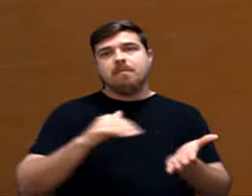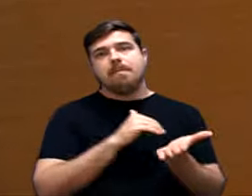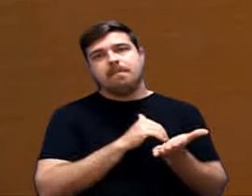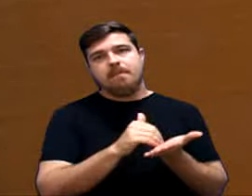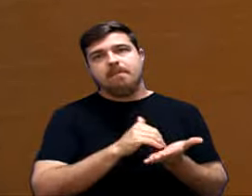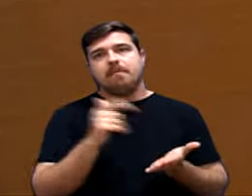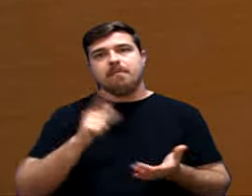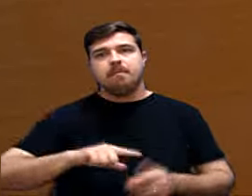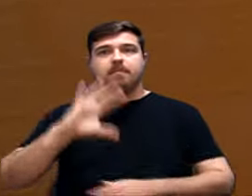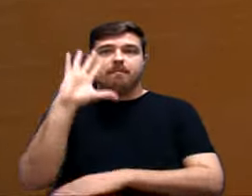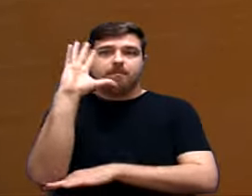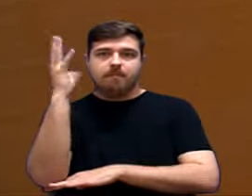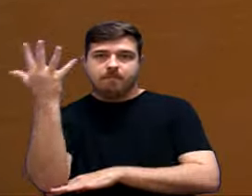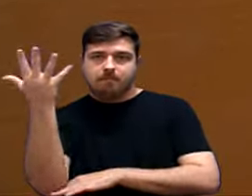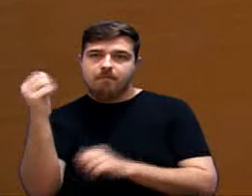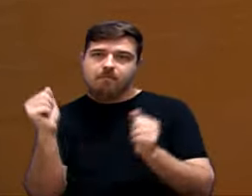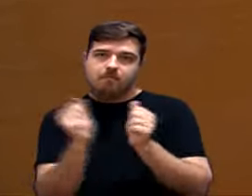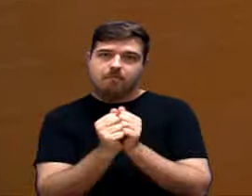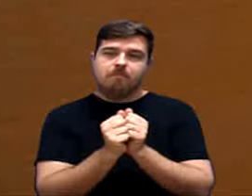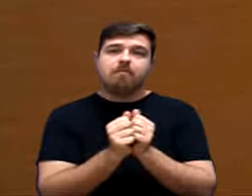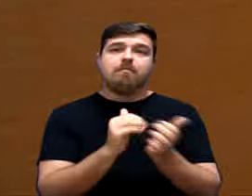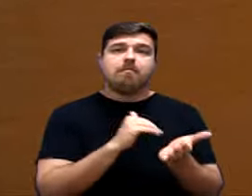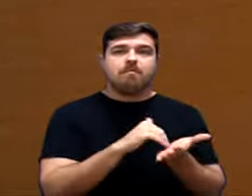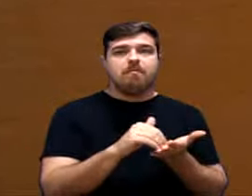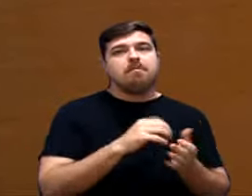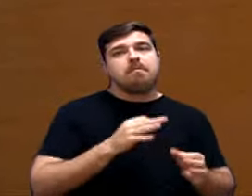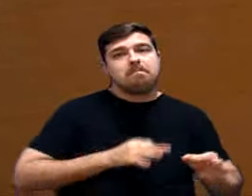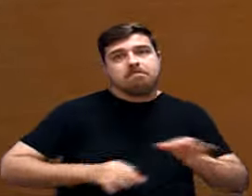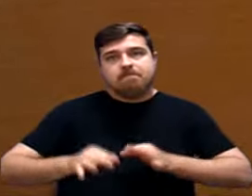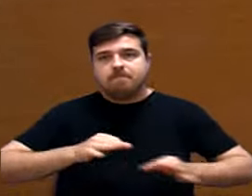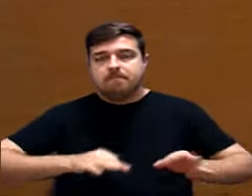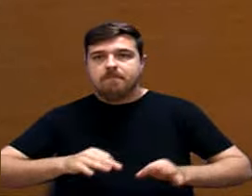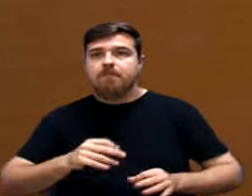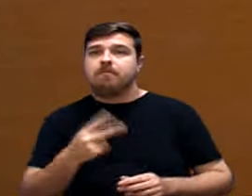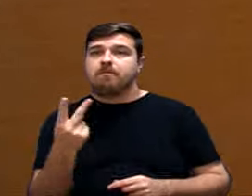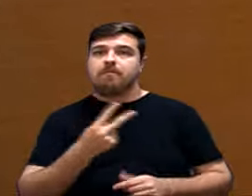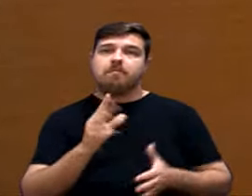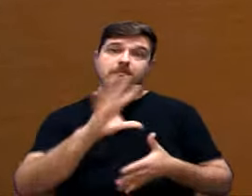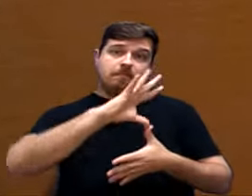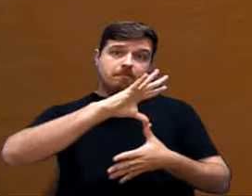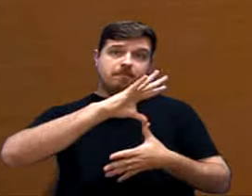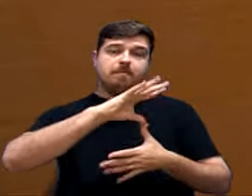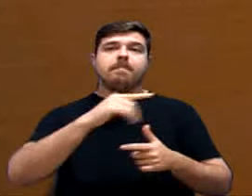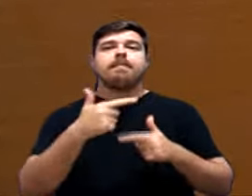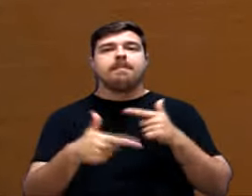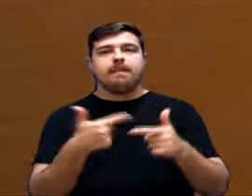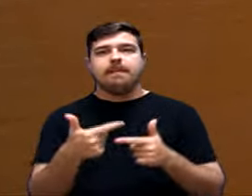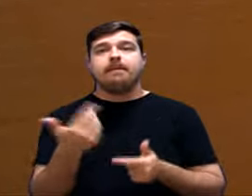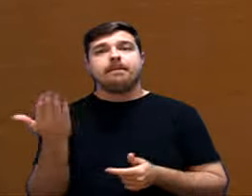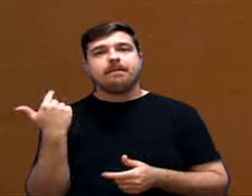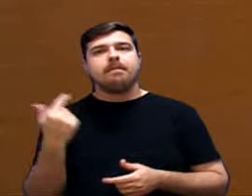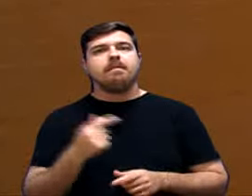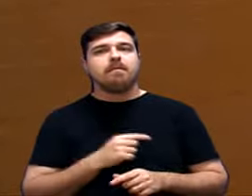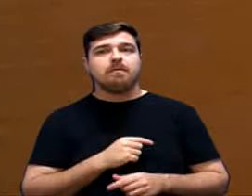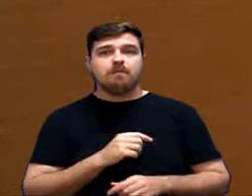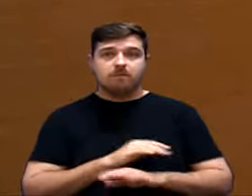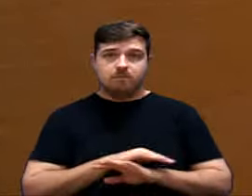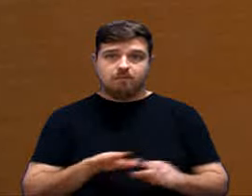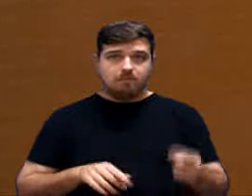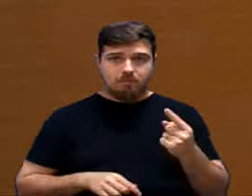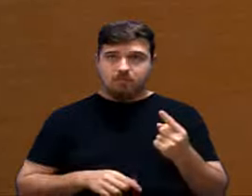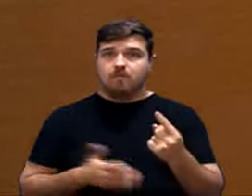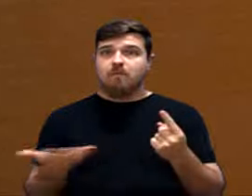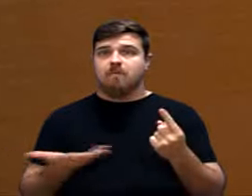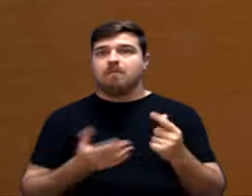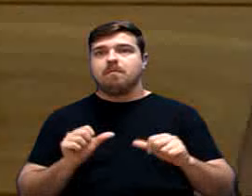secretaria do meio ambiente a ceplan Hoje ela vai trabalhar com os dois mapas antes ela trabalhava só com mapa de zonamento e hoje ela vai trabalhar com